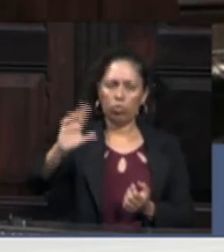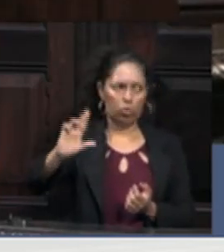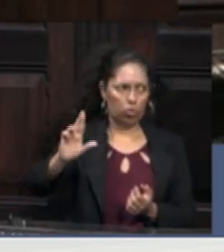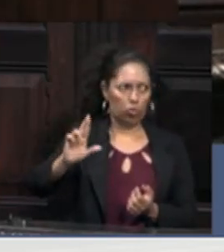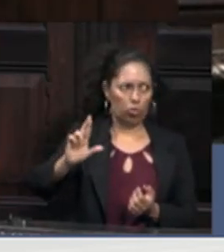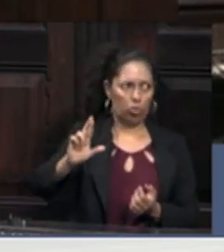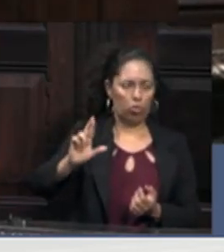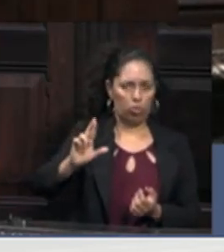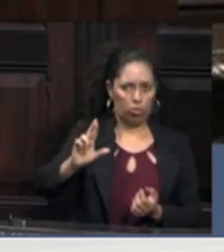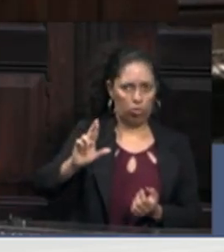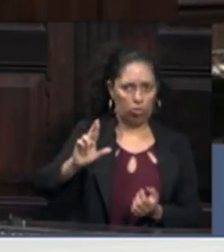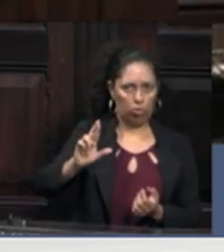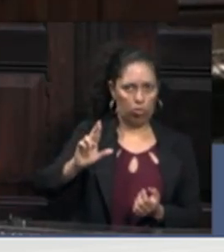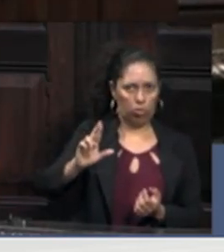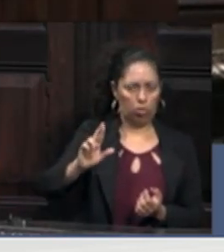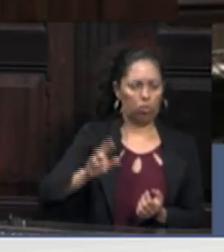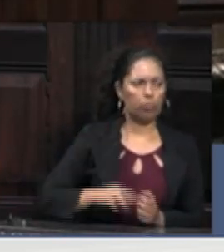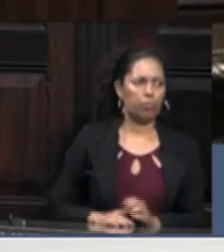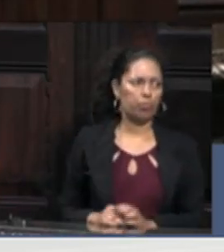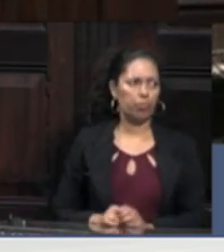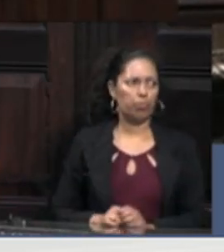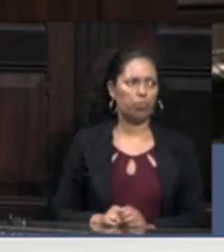previsto em 2018.